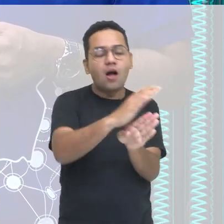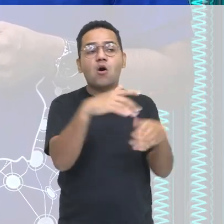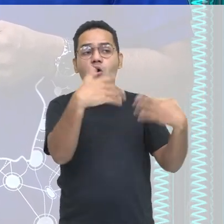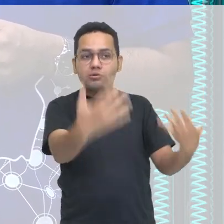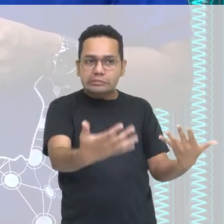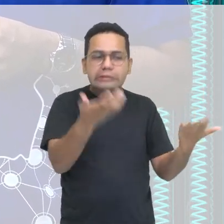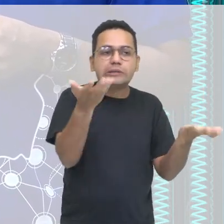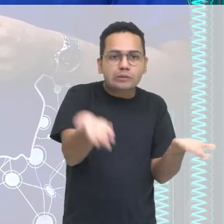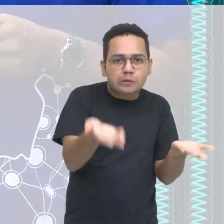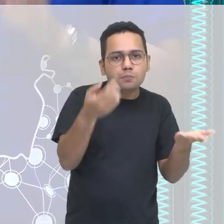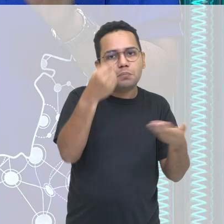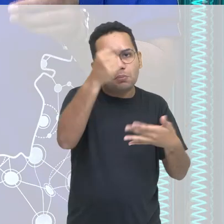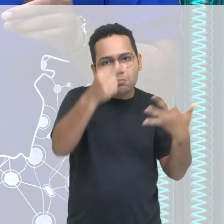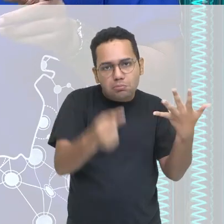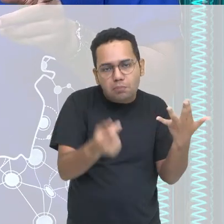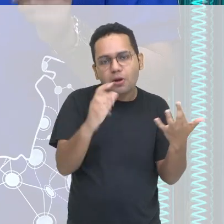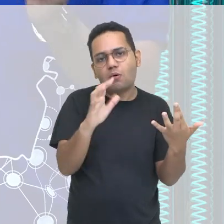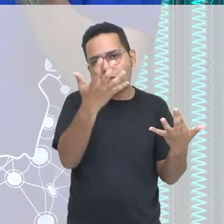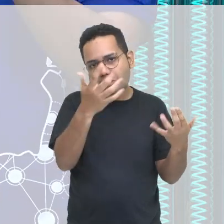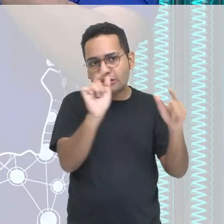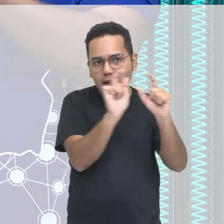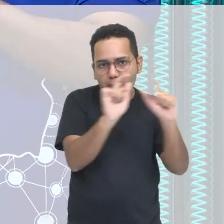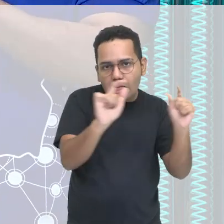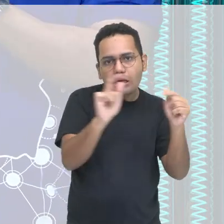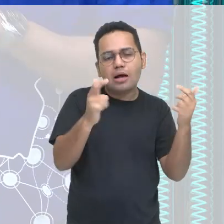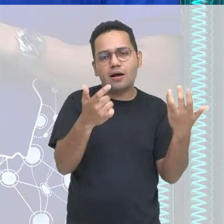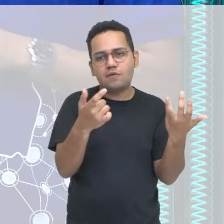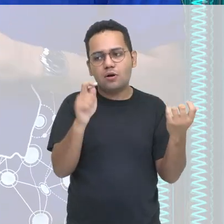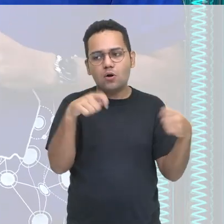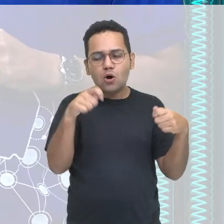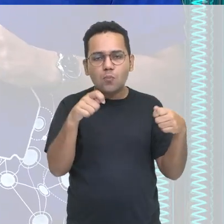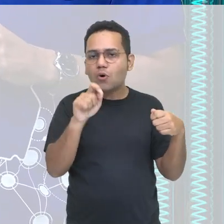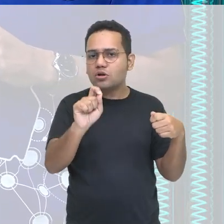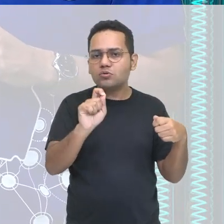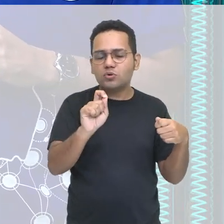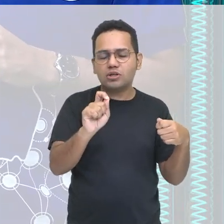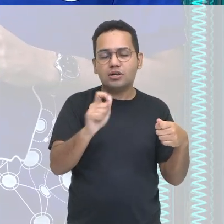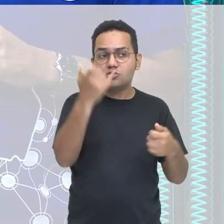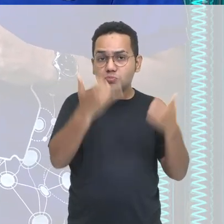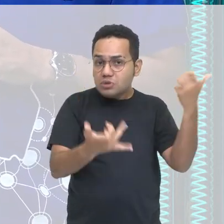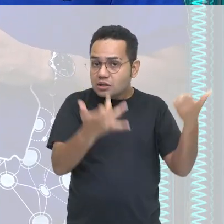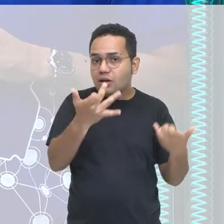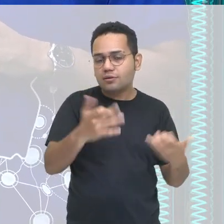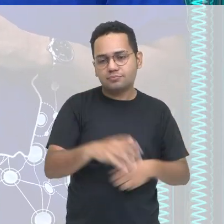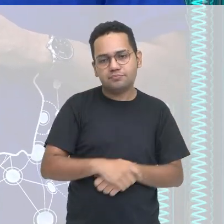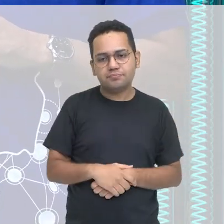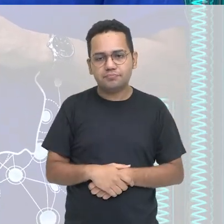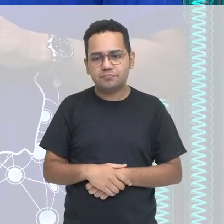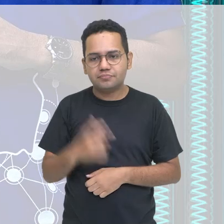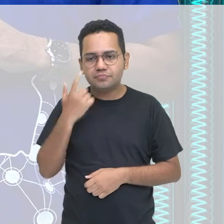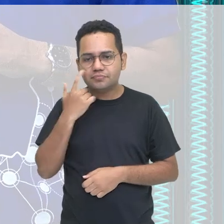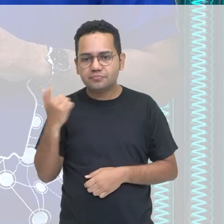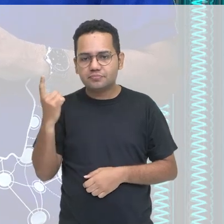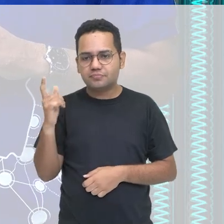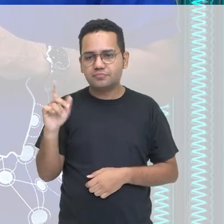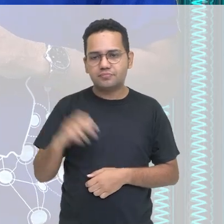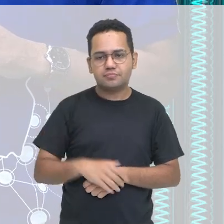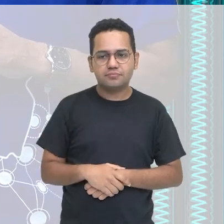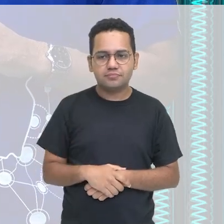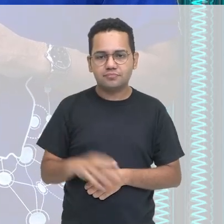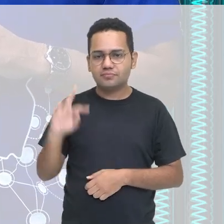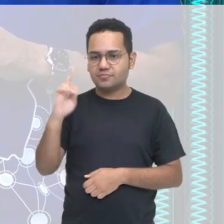honesty, olha só o finalzinho TY aqui que a gente já falou, que vai dar o final dade. Honestidade, honesty,